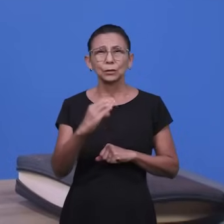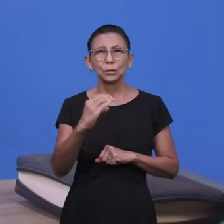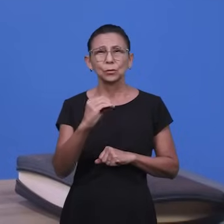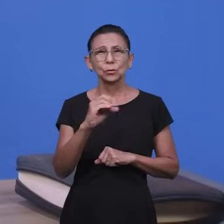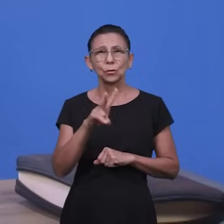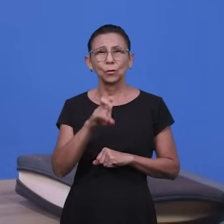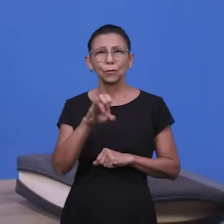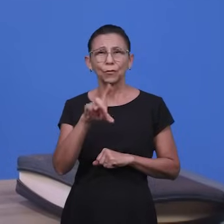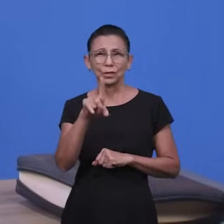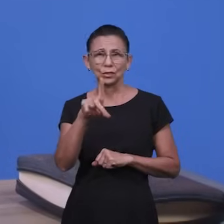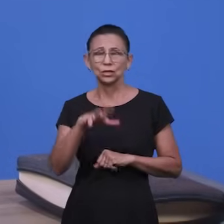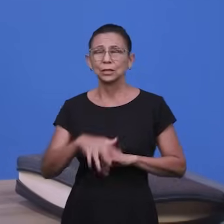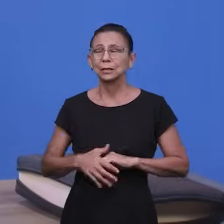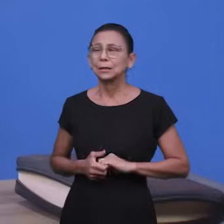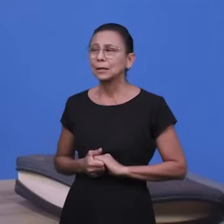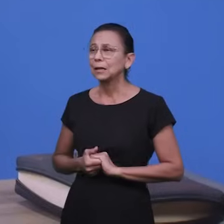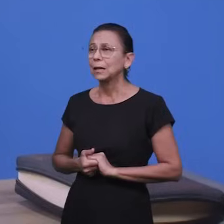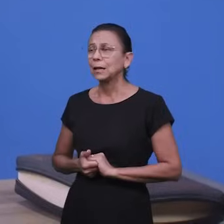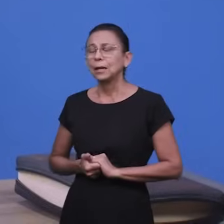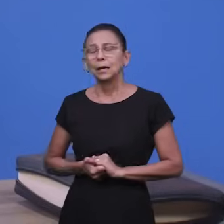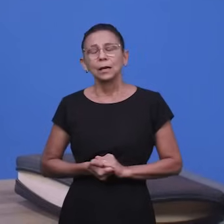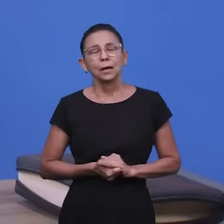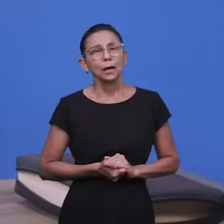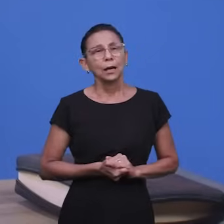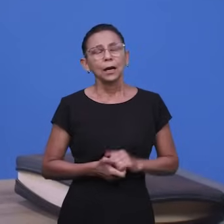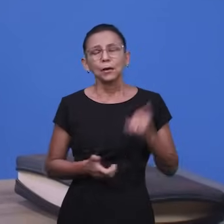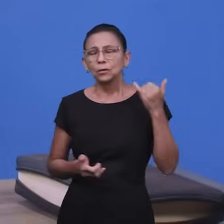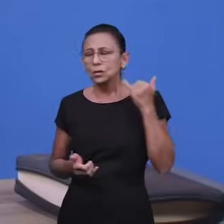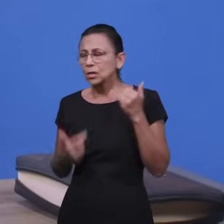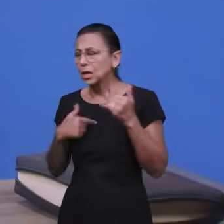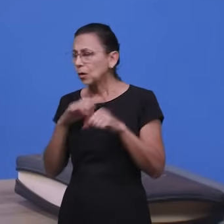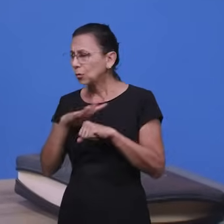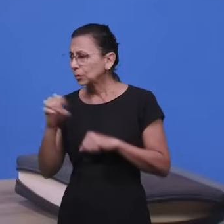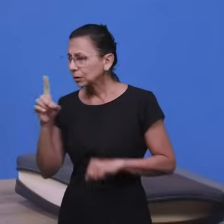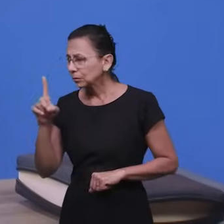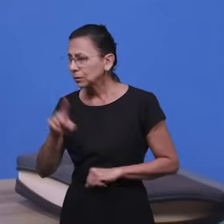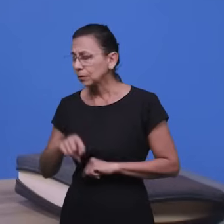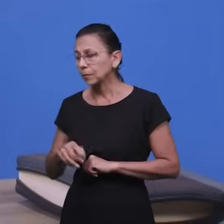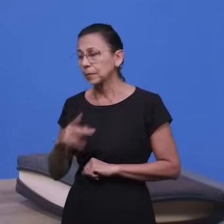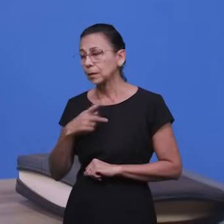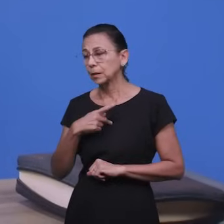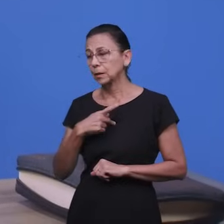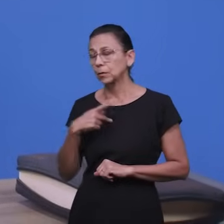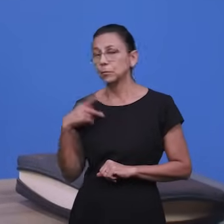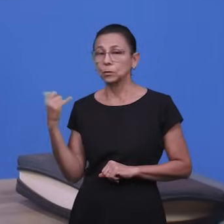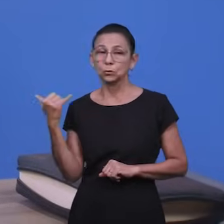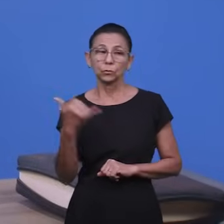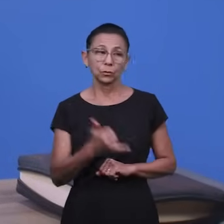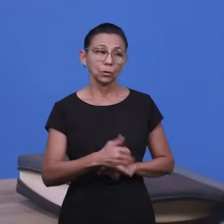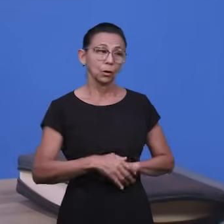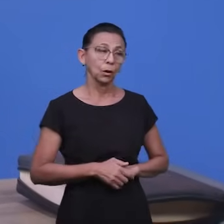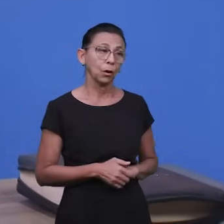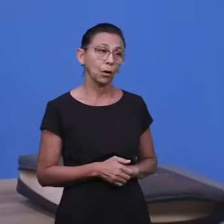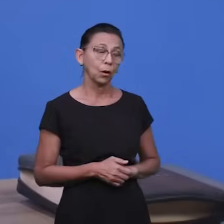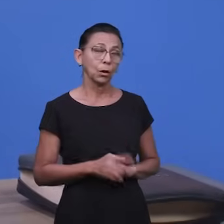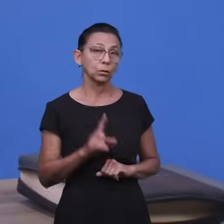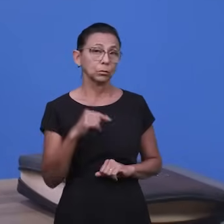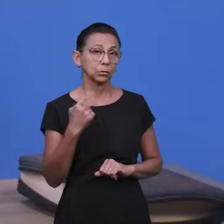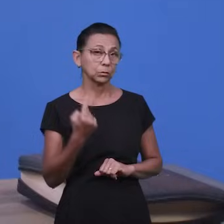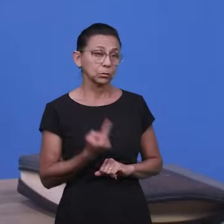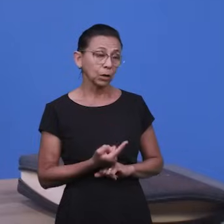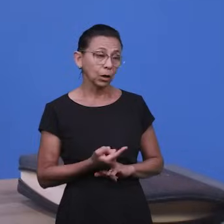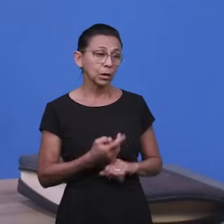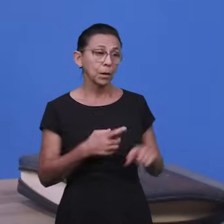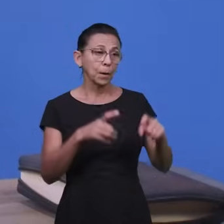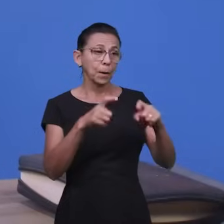falou assim: olha, nós não temos recurso médico, mas nós temos recurso do Senhor. Se isso te